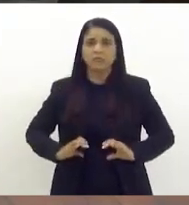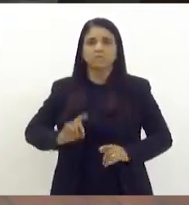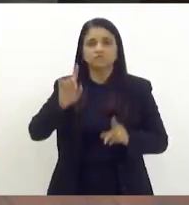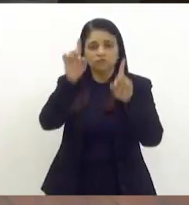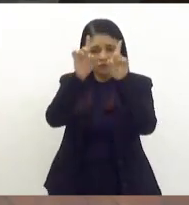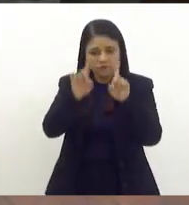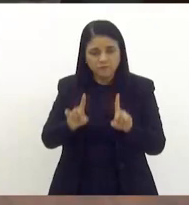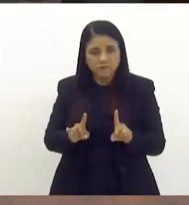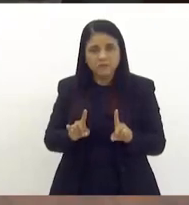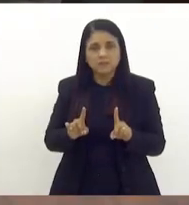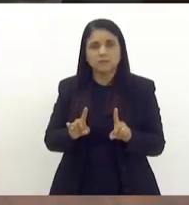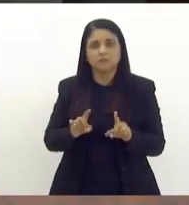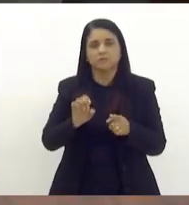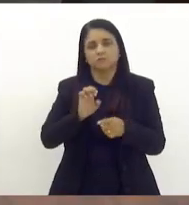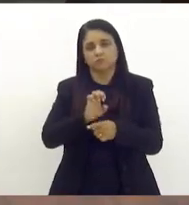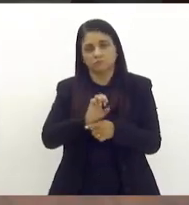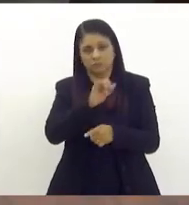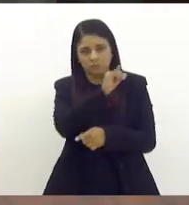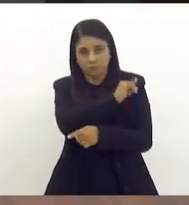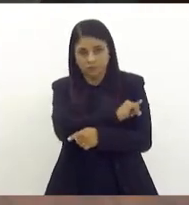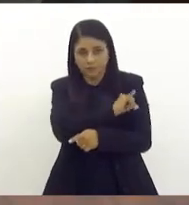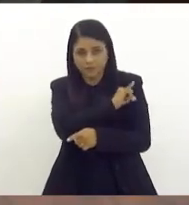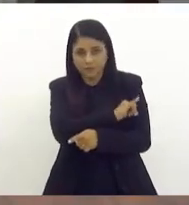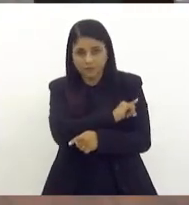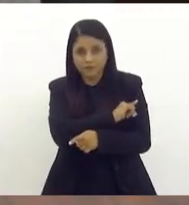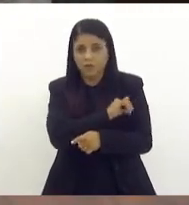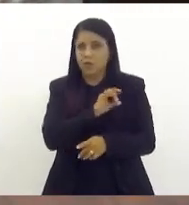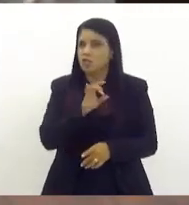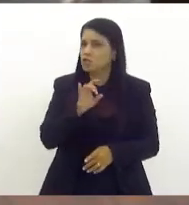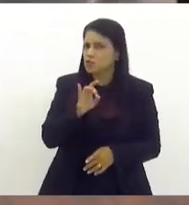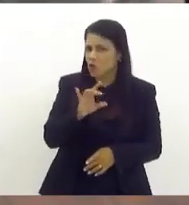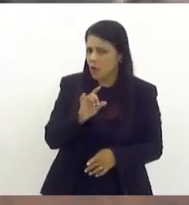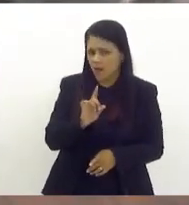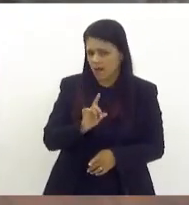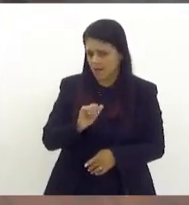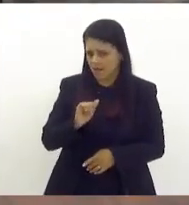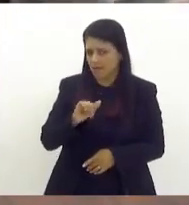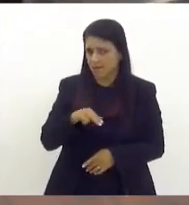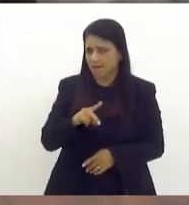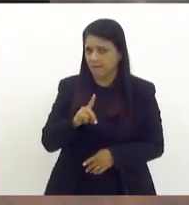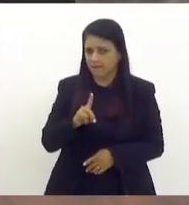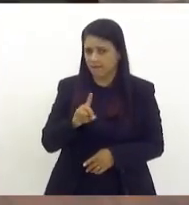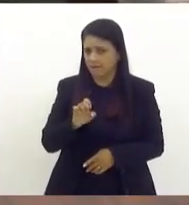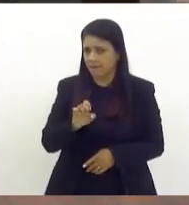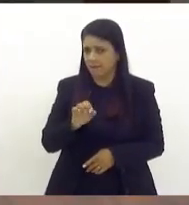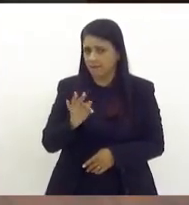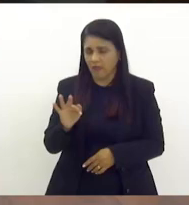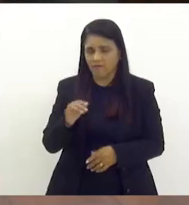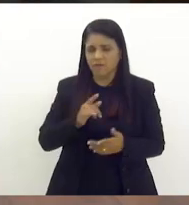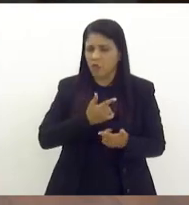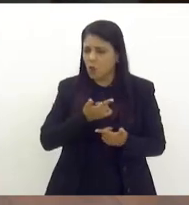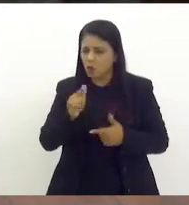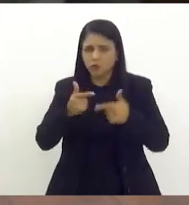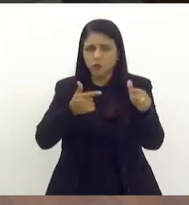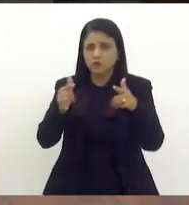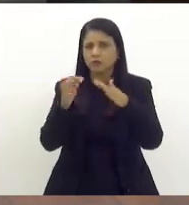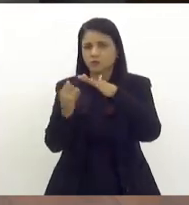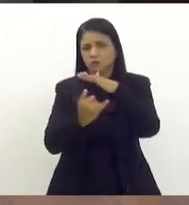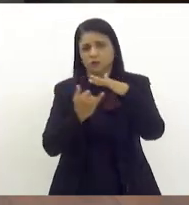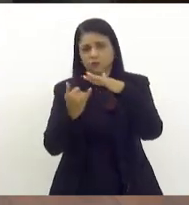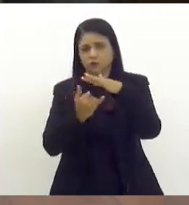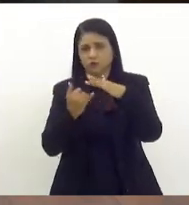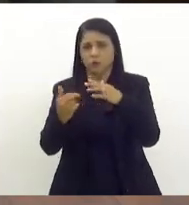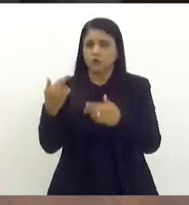deficientes no estado do Rio de Janeiro e não é só um DF a gente tem aqui muitas instituições religiosas